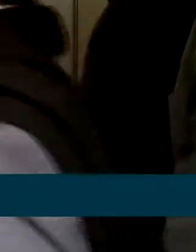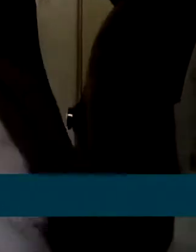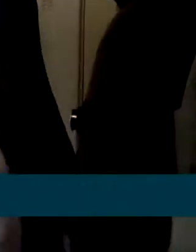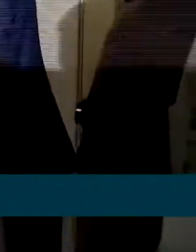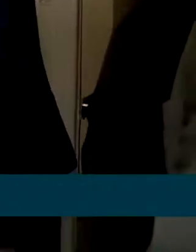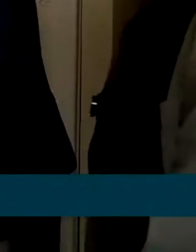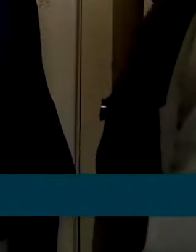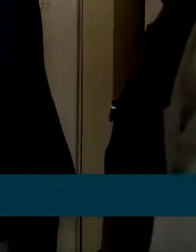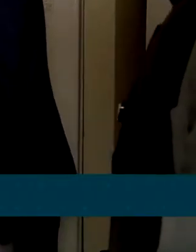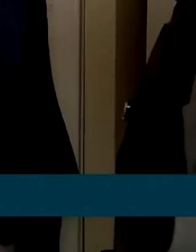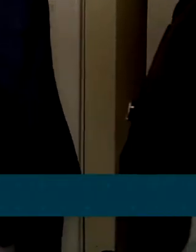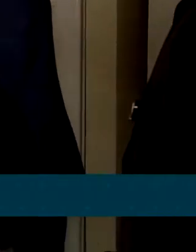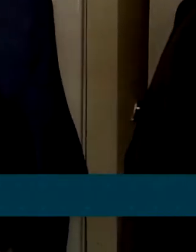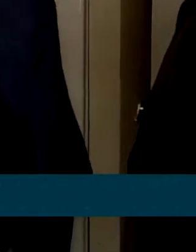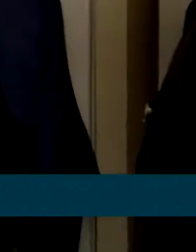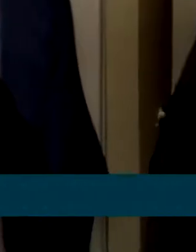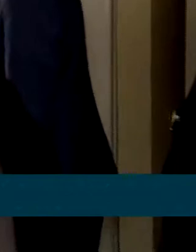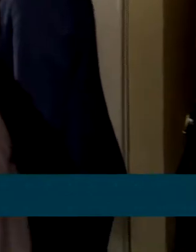Federal.